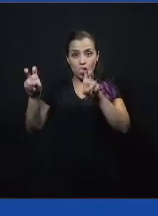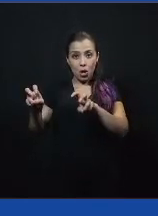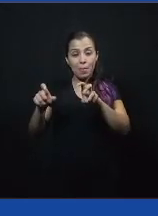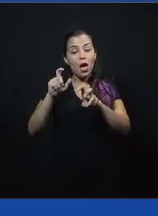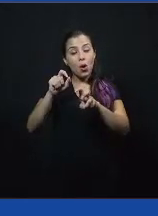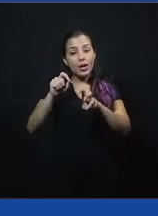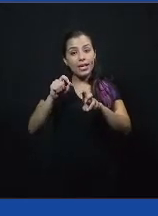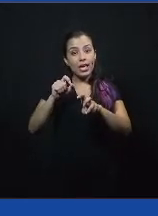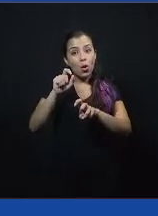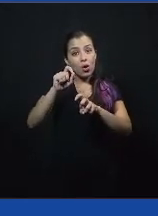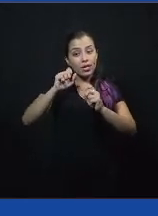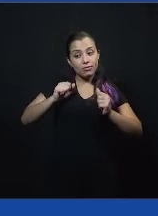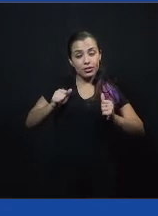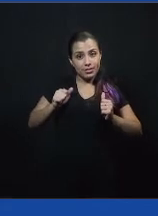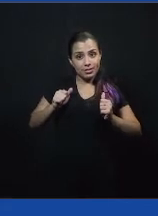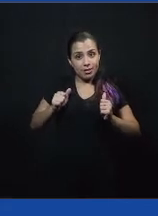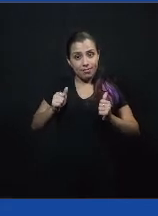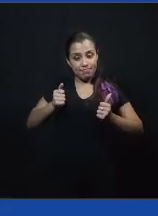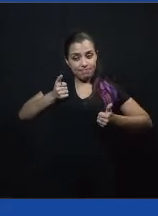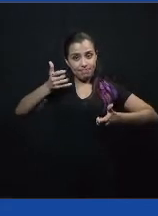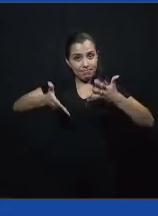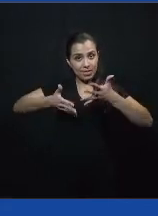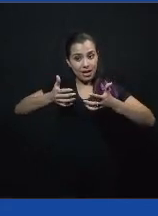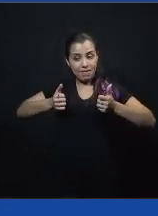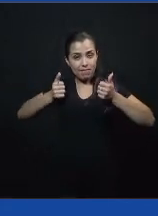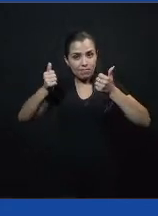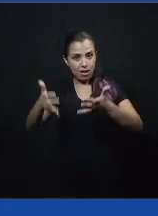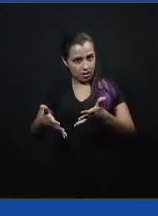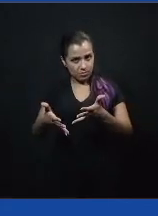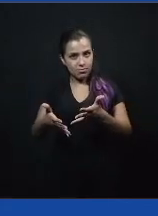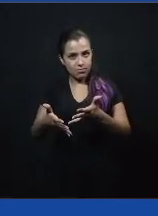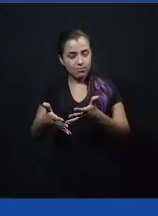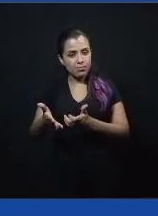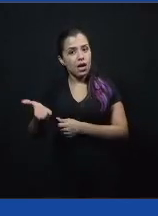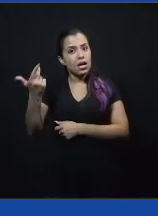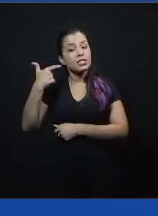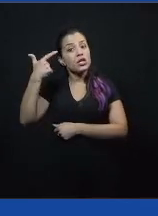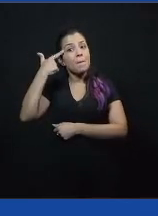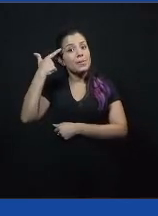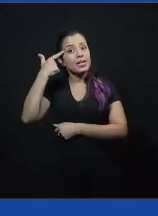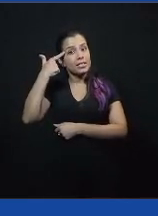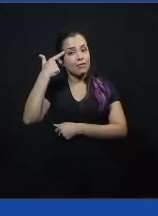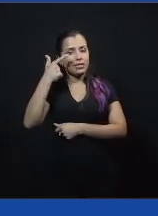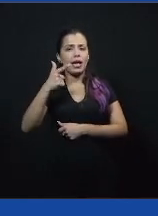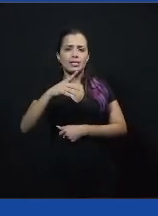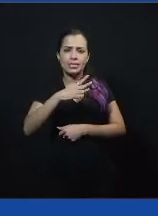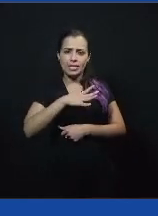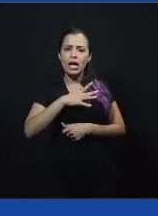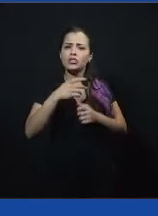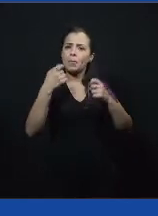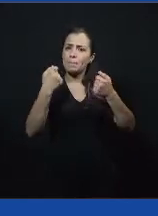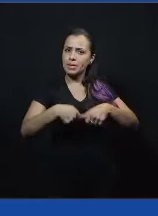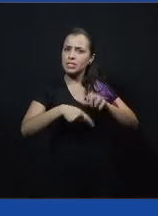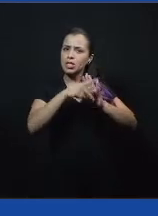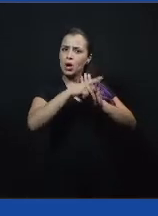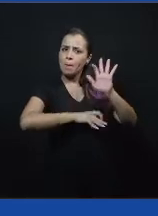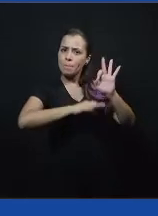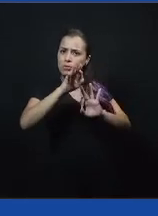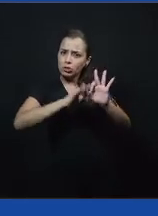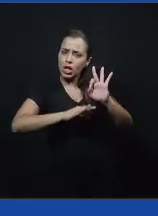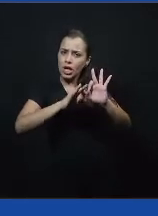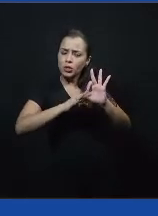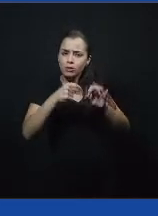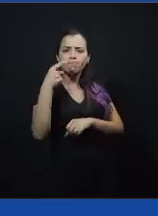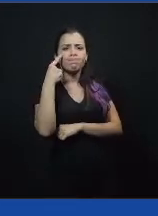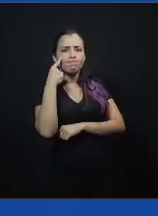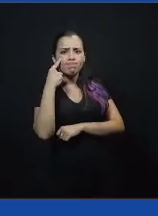faça eu eu particularmente achava que a cidade precisava disse nesse projeto e ele foi algo inovador assim